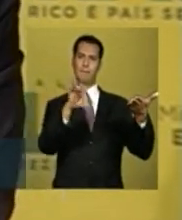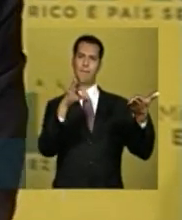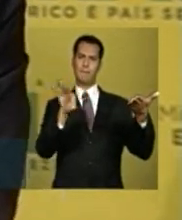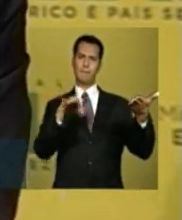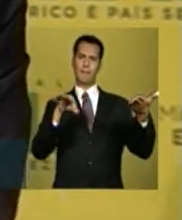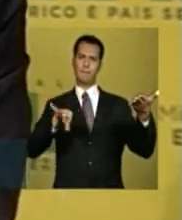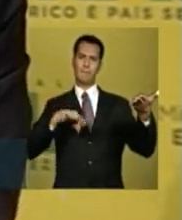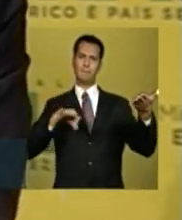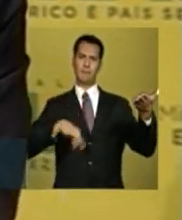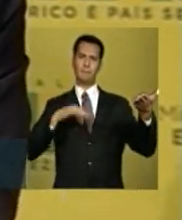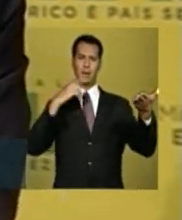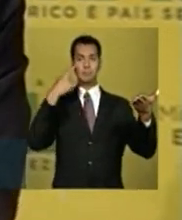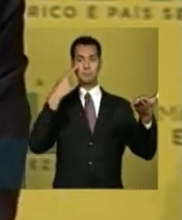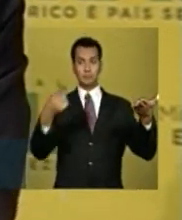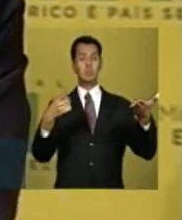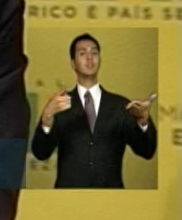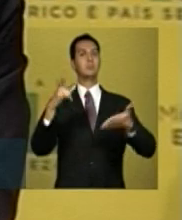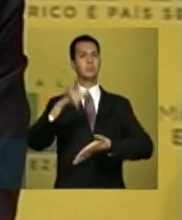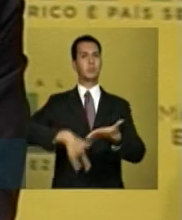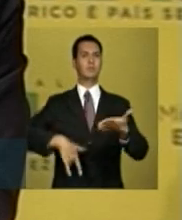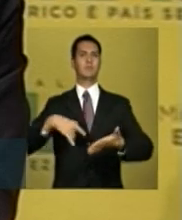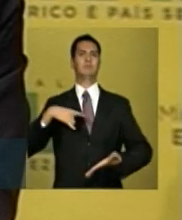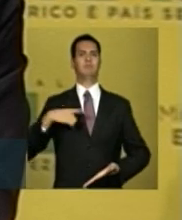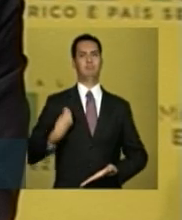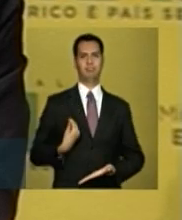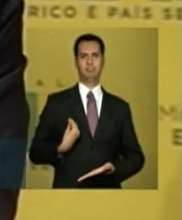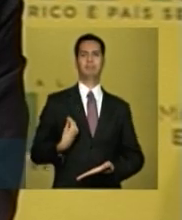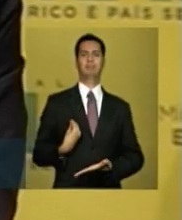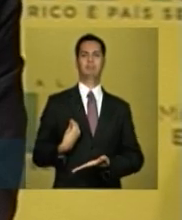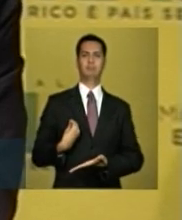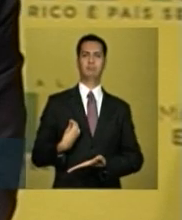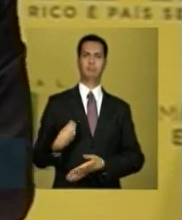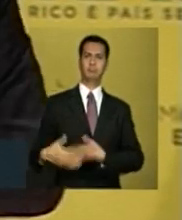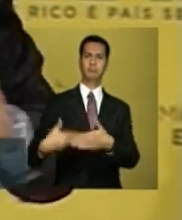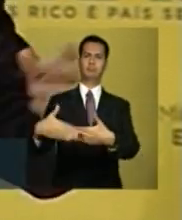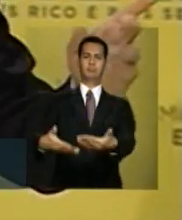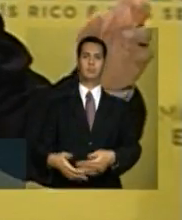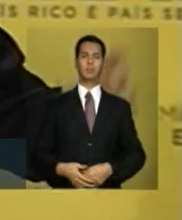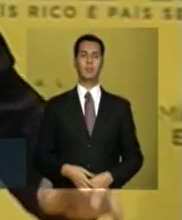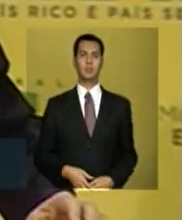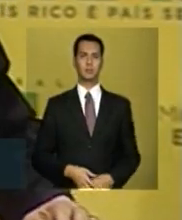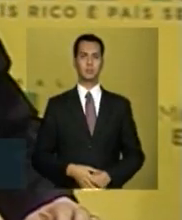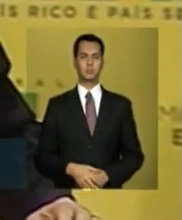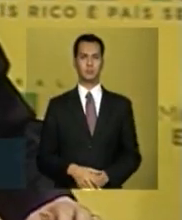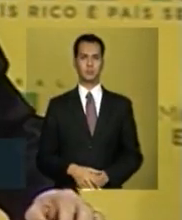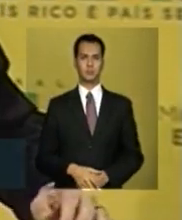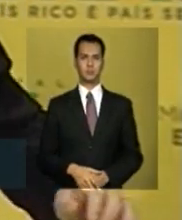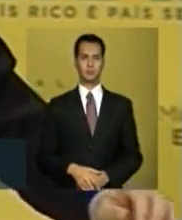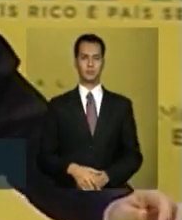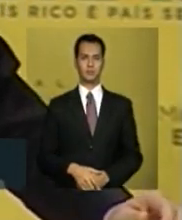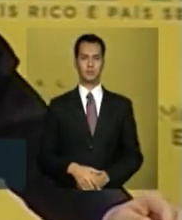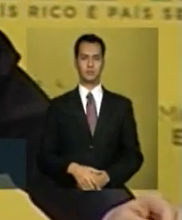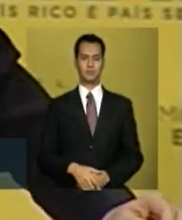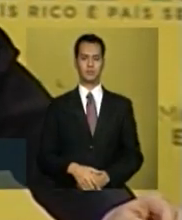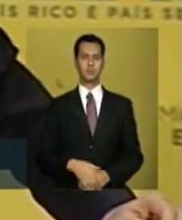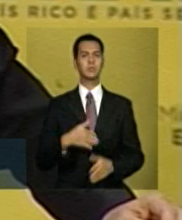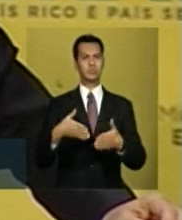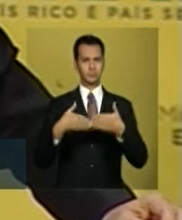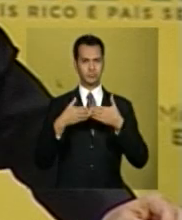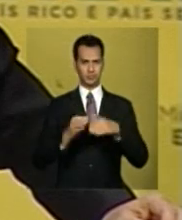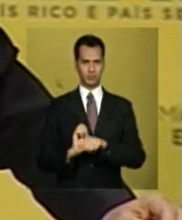a realização do Enem este ano põe na tela para mim esse